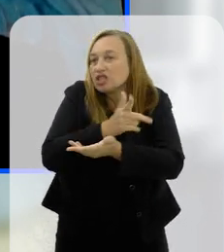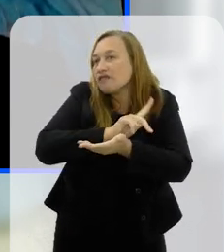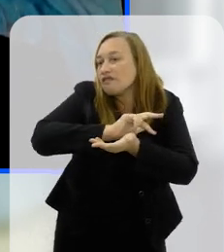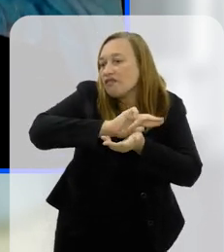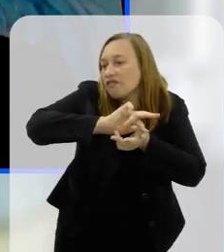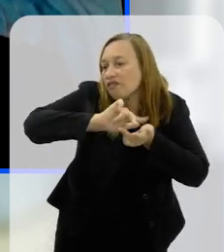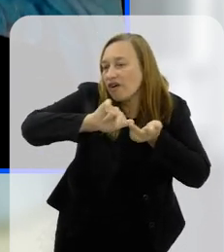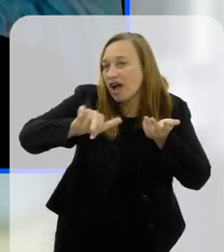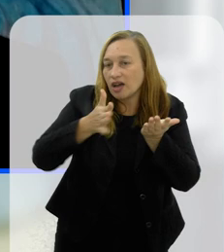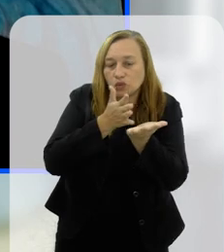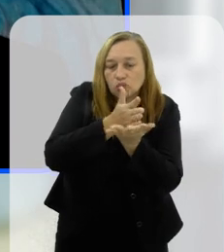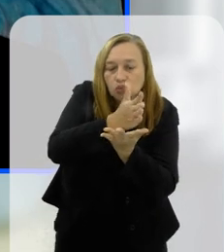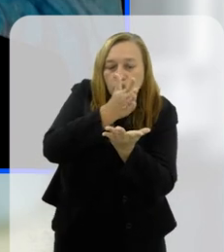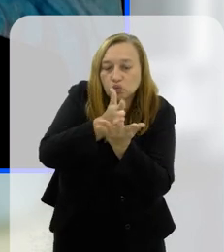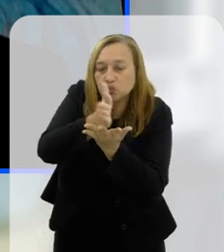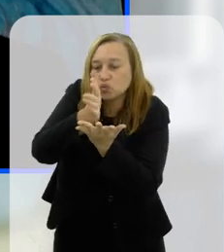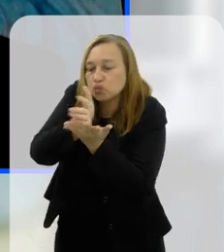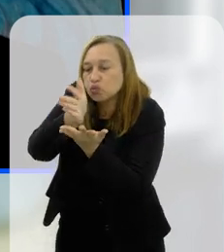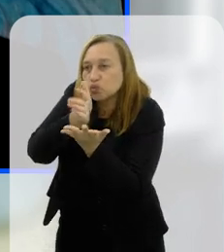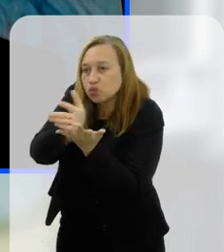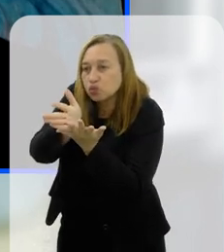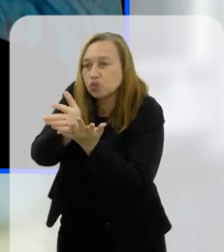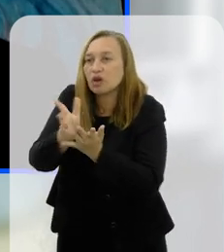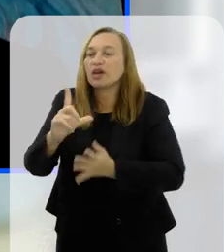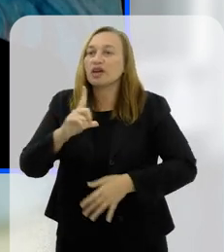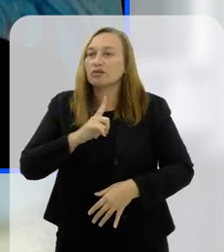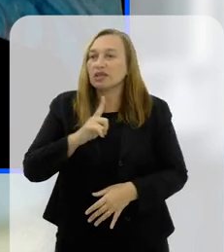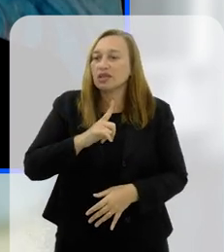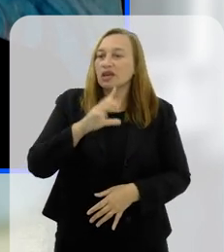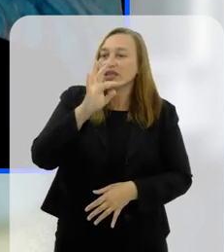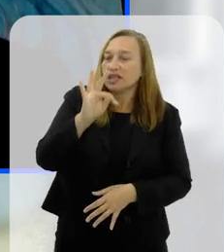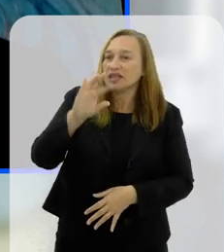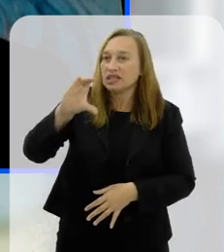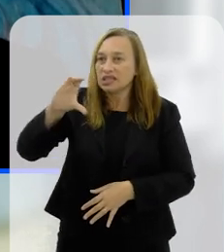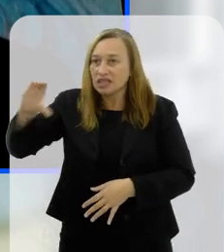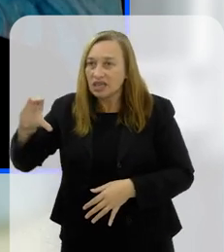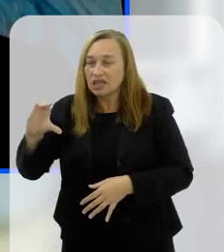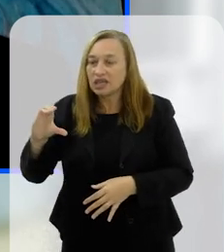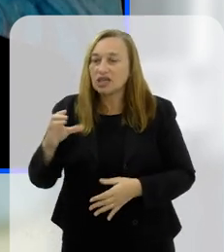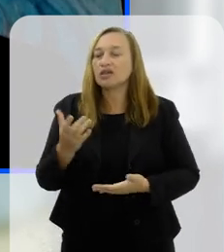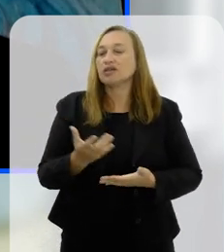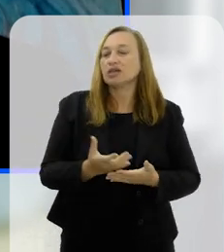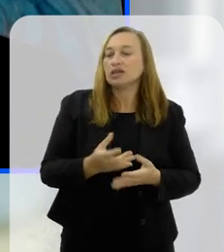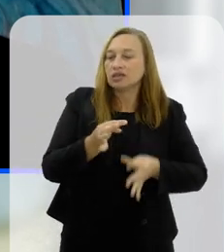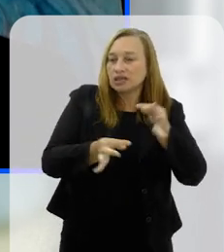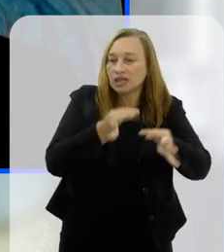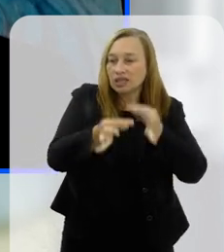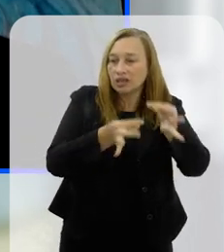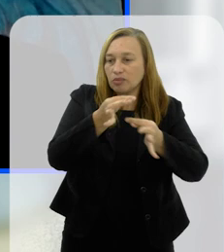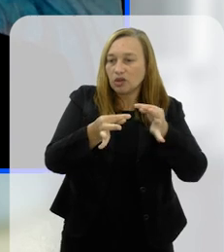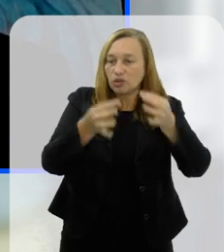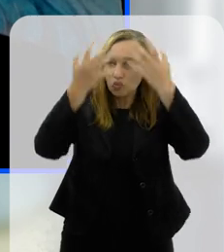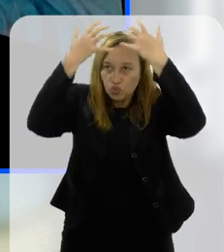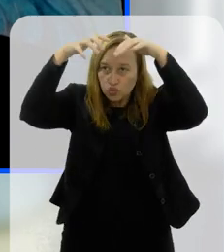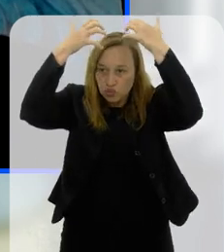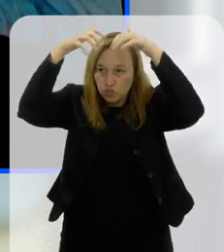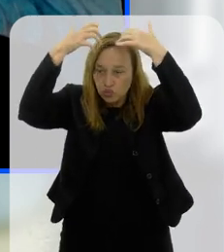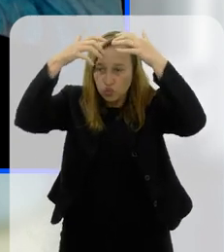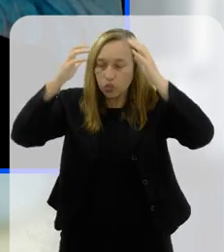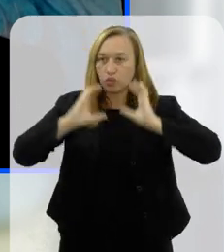vários vários segmentos né que é o que é o TCC que é o tratamento cognitivo